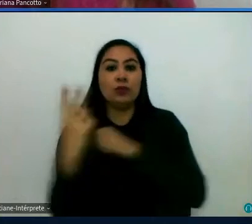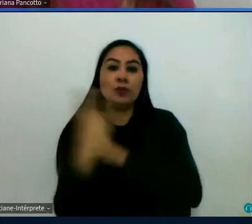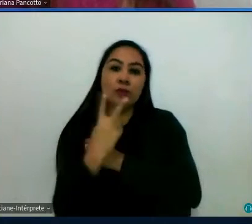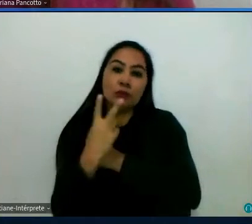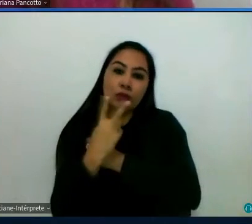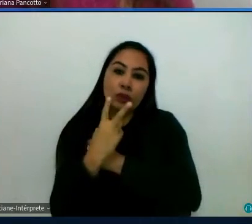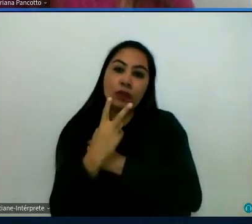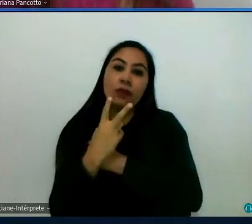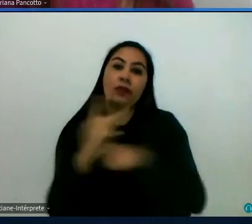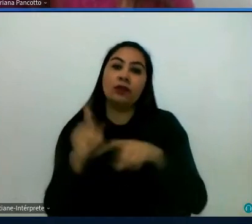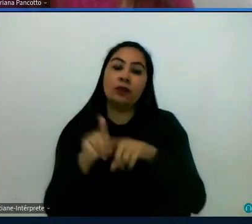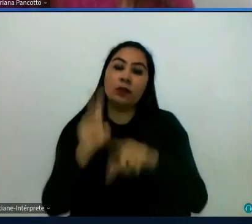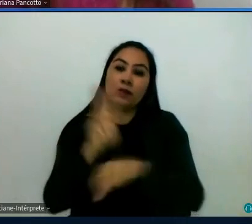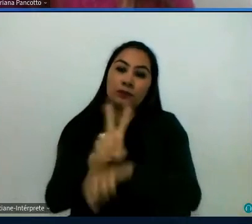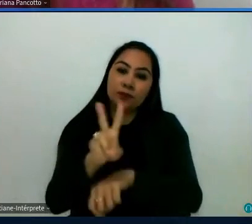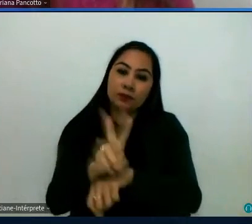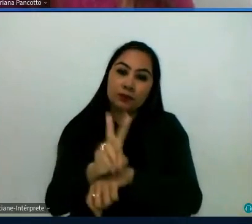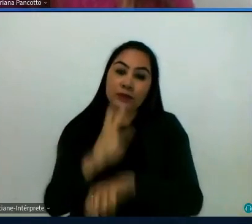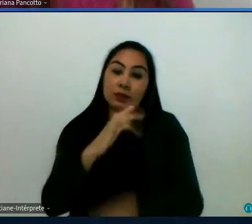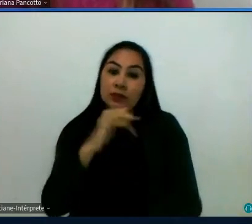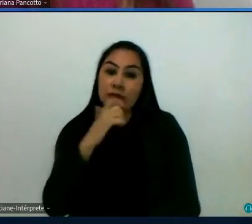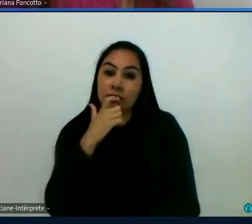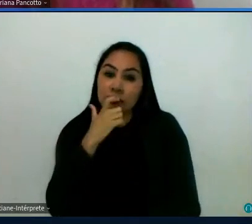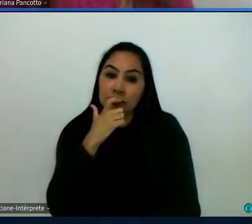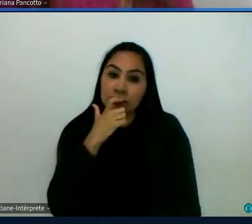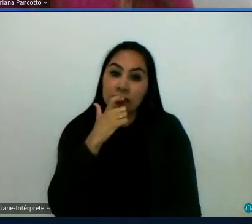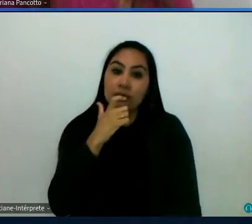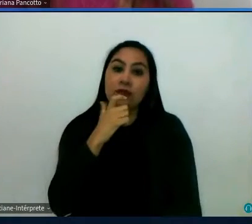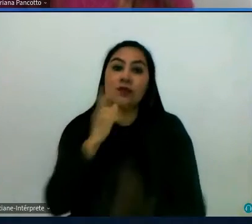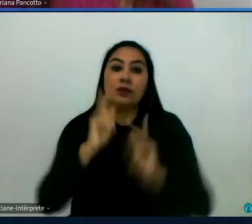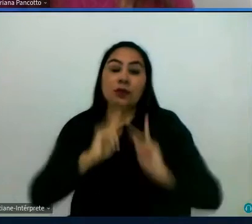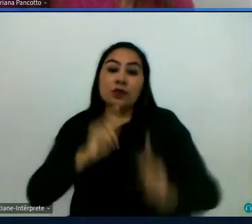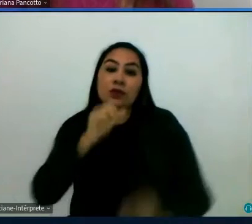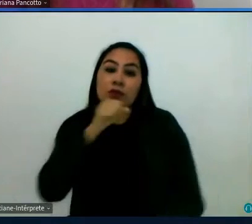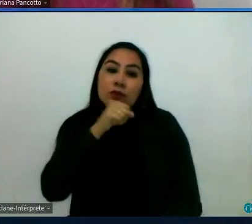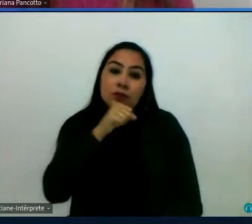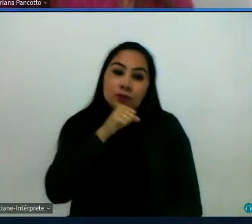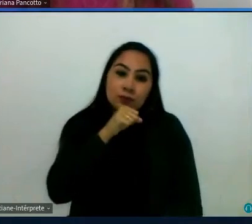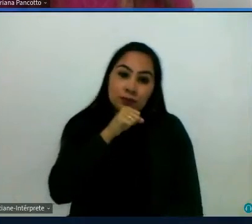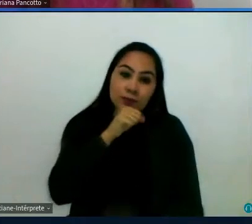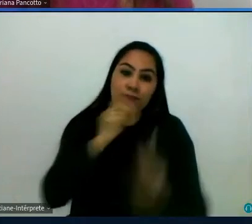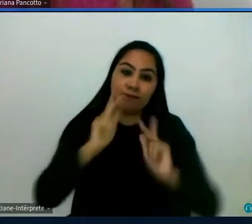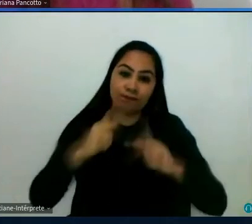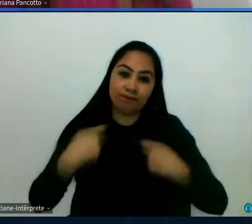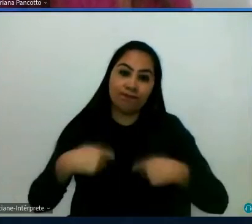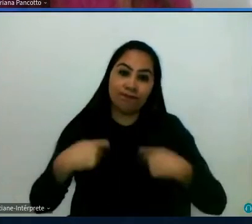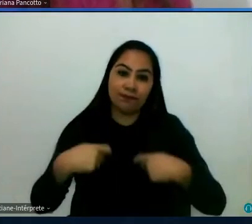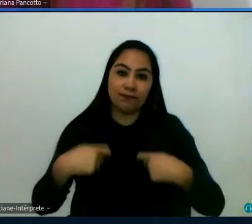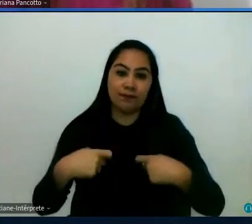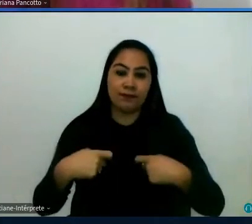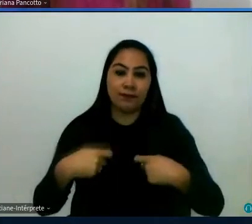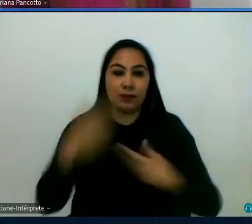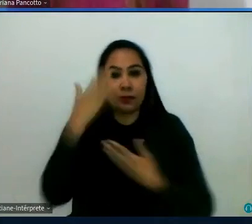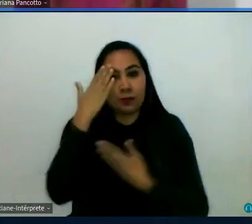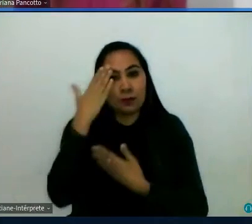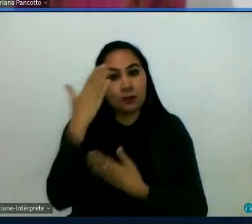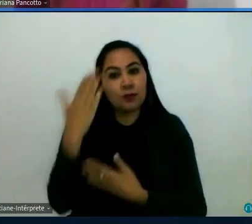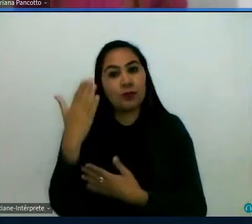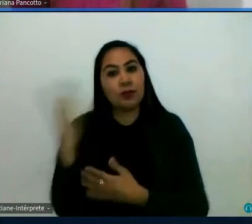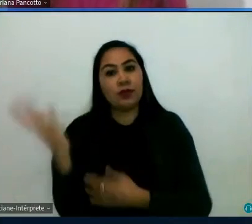cuidar das nossas crianças, dos nossos idosos, né, as pessoas que mais precisam. Tá bom? Muito obrigada, um abraço a